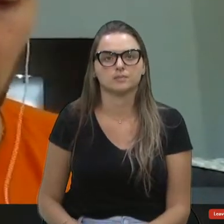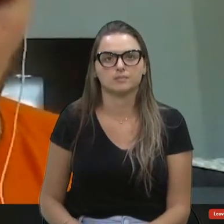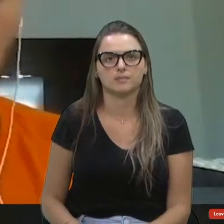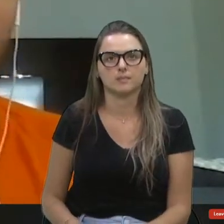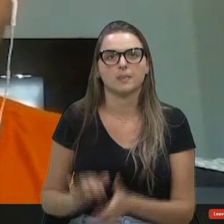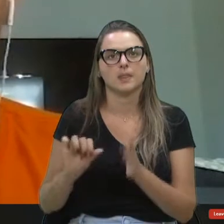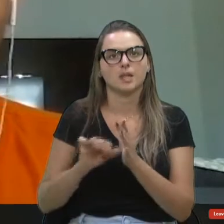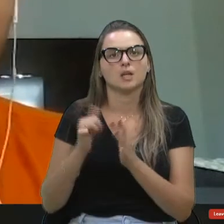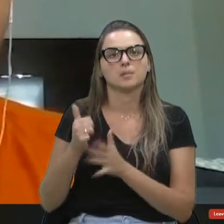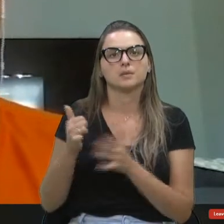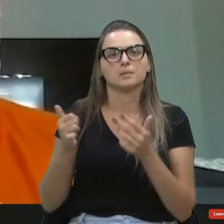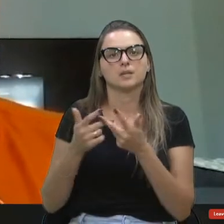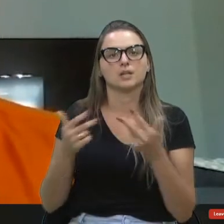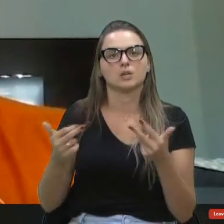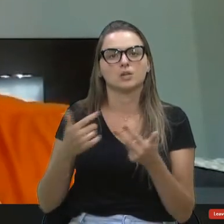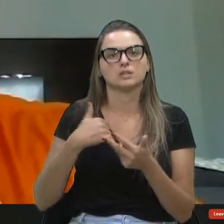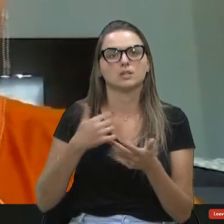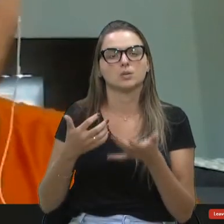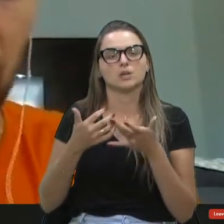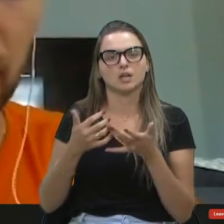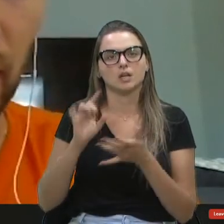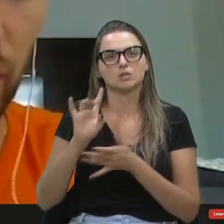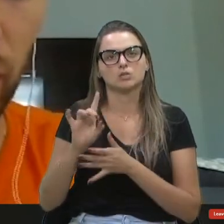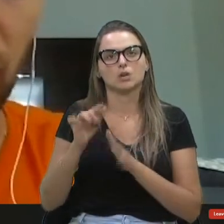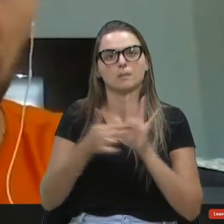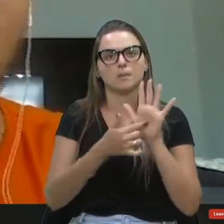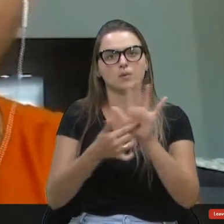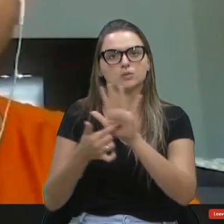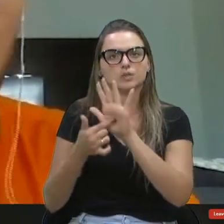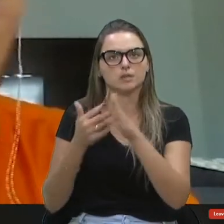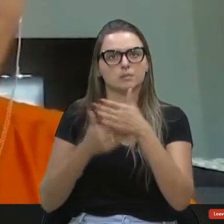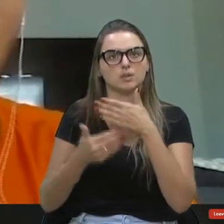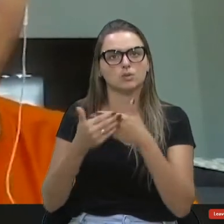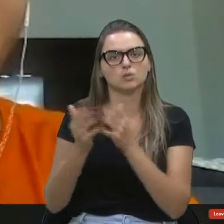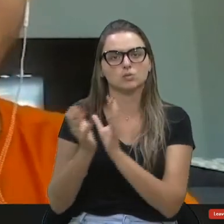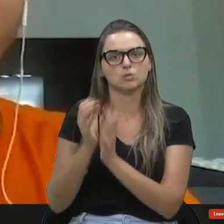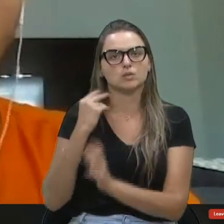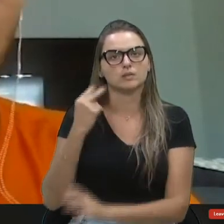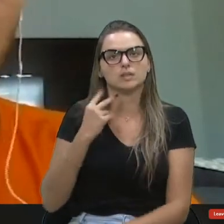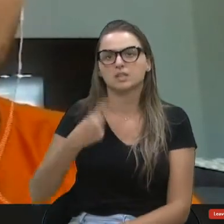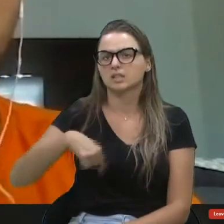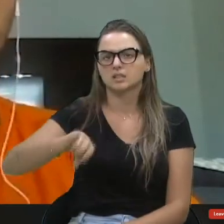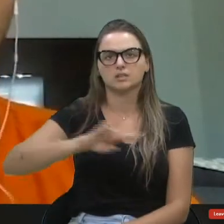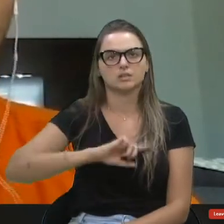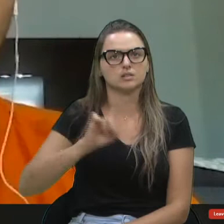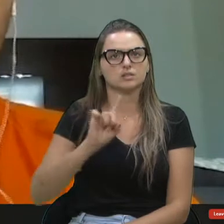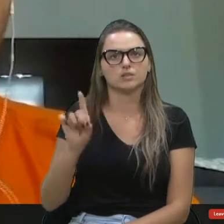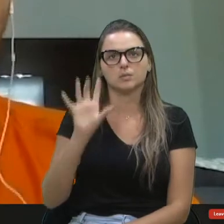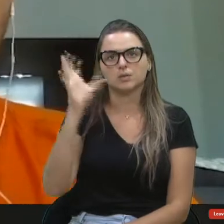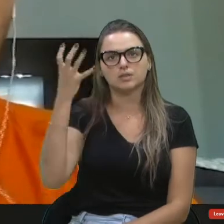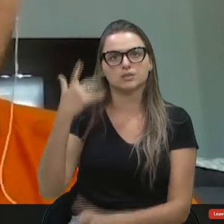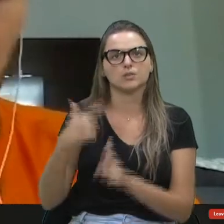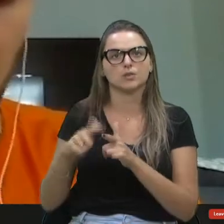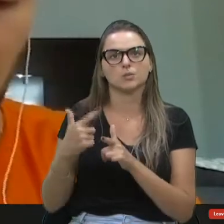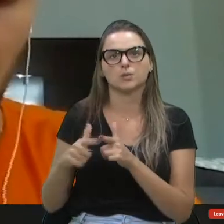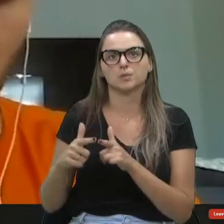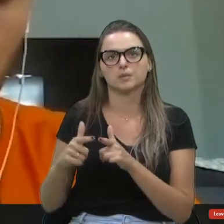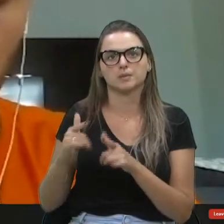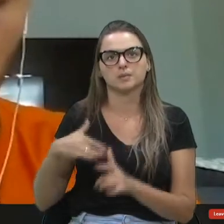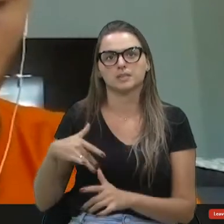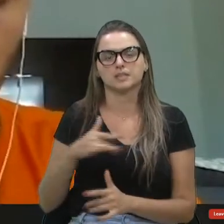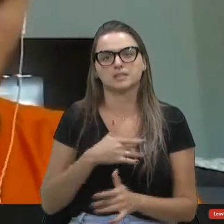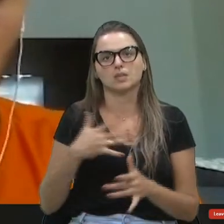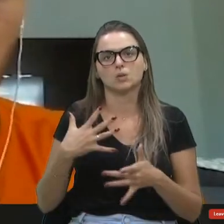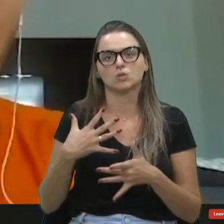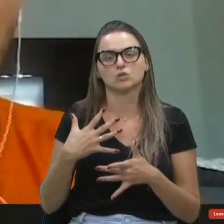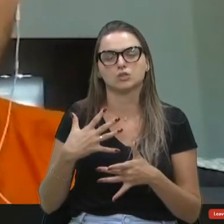primeiro momento, eu queria chamar a atenção dos colegas que a gente vai acabar não resolvendo o problema da saúde com esse lockdown implementado